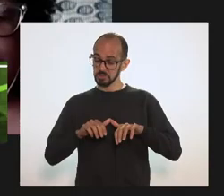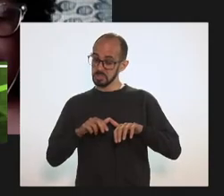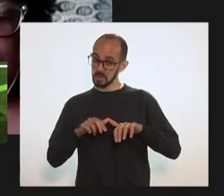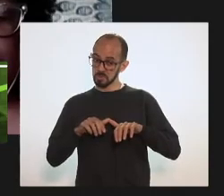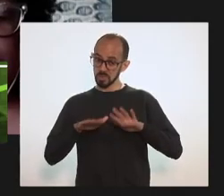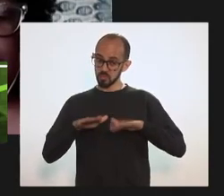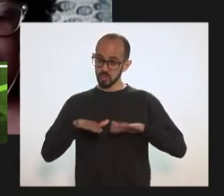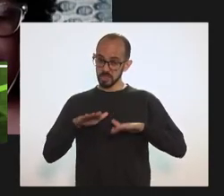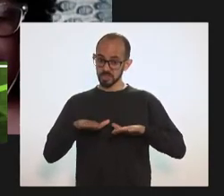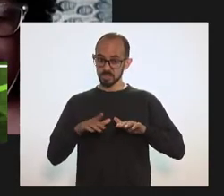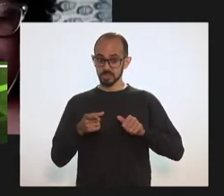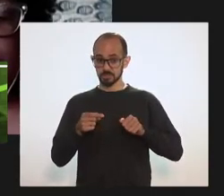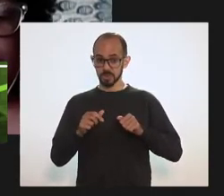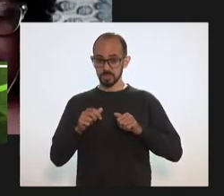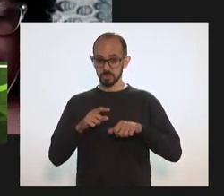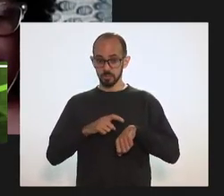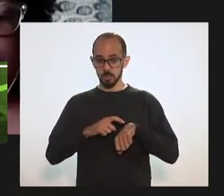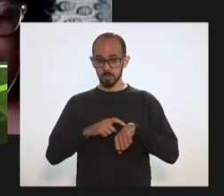complementar